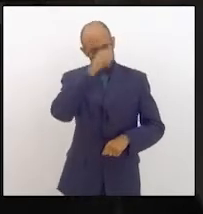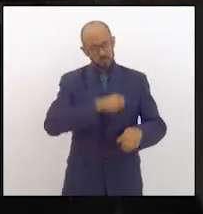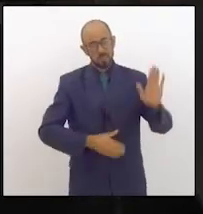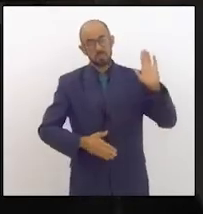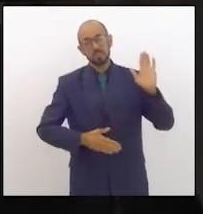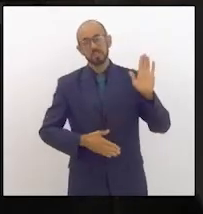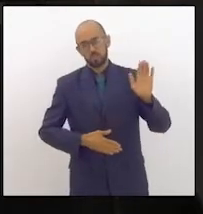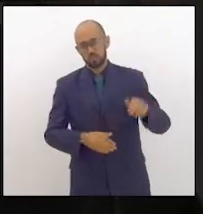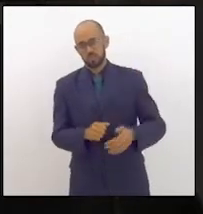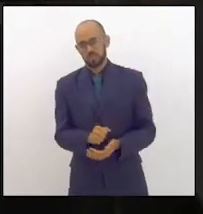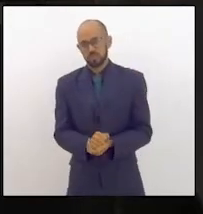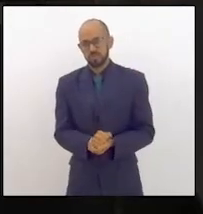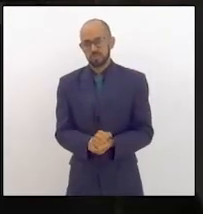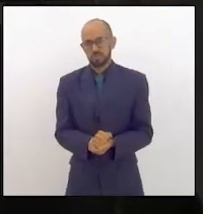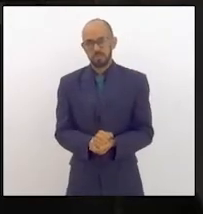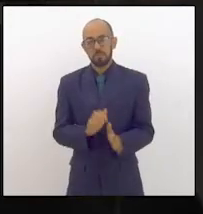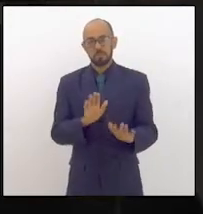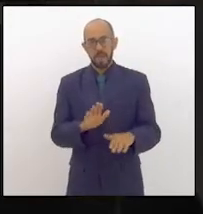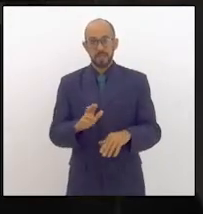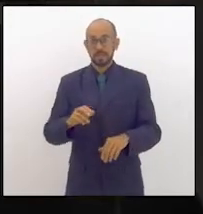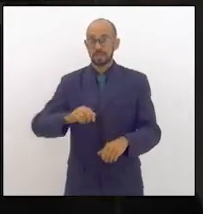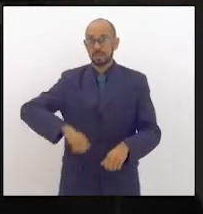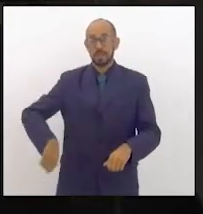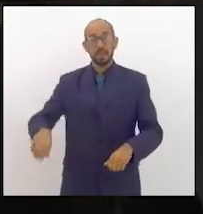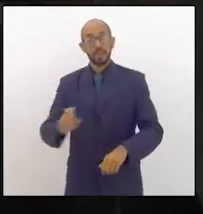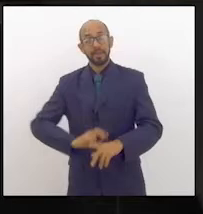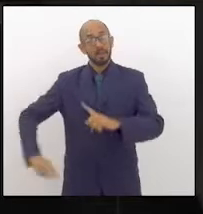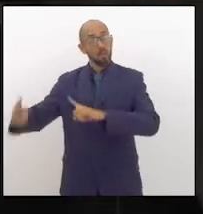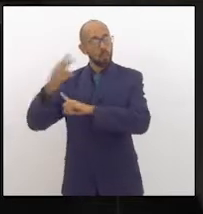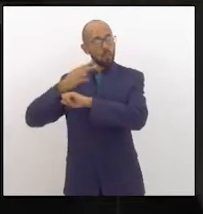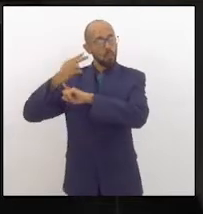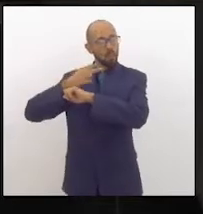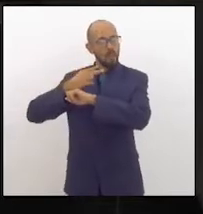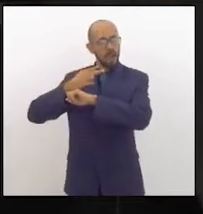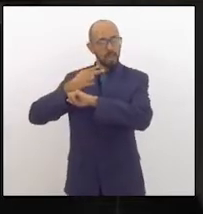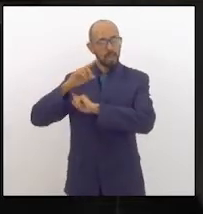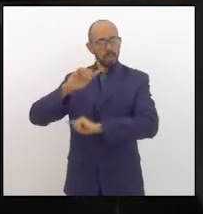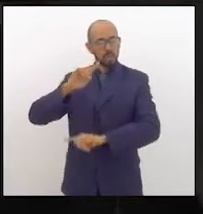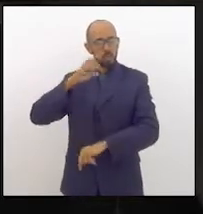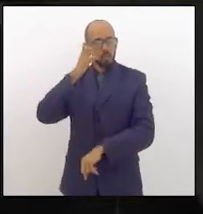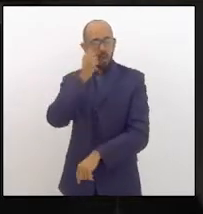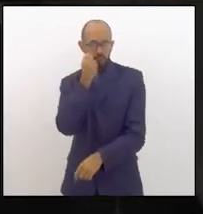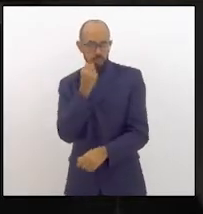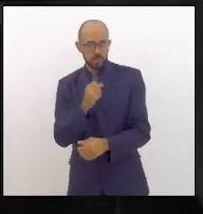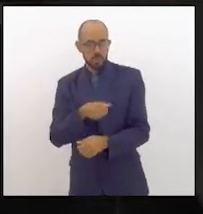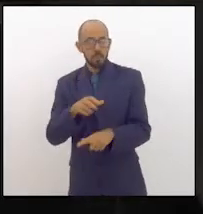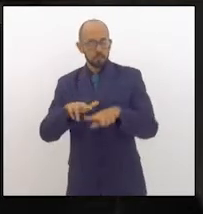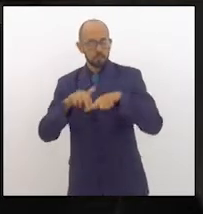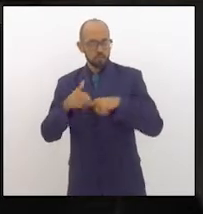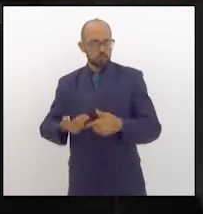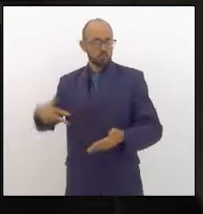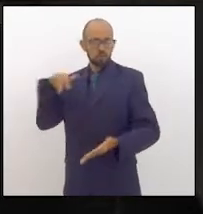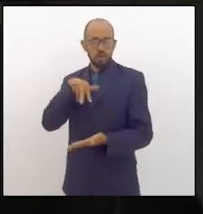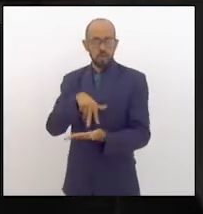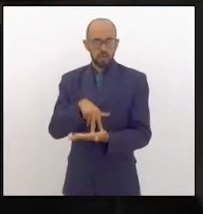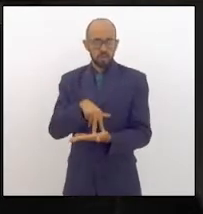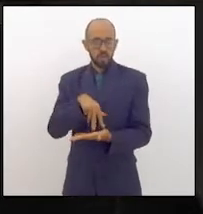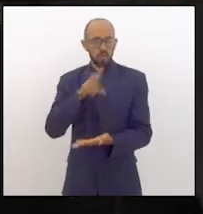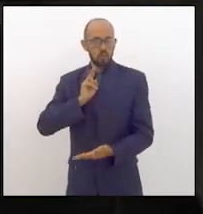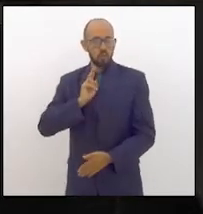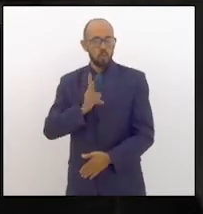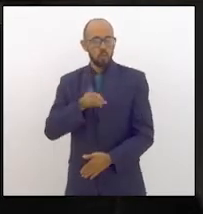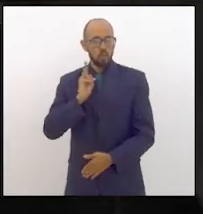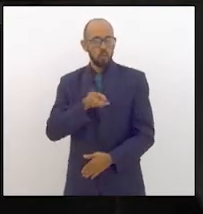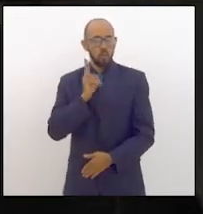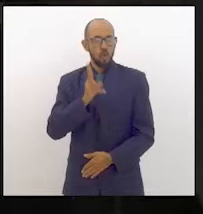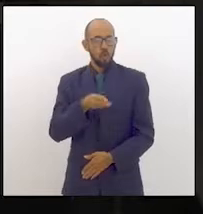só que aquele que me guarda Governador não dorme e é por isso que eu permaneço de pé e vou ficar de pé aqui